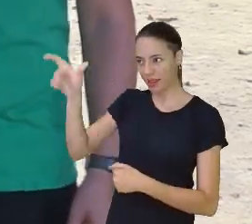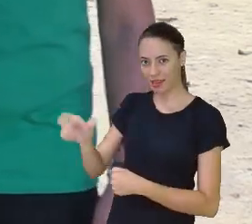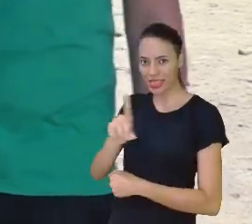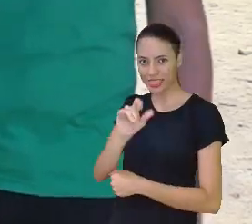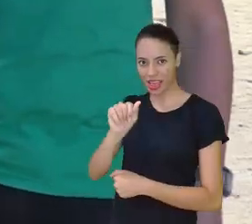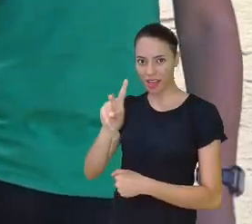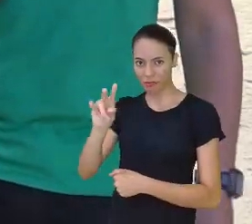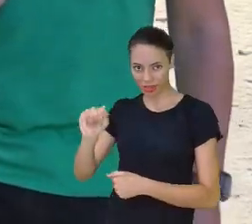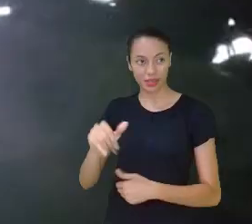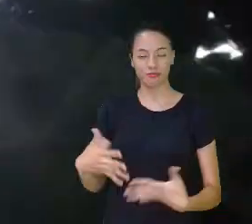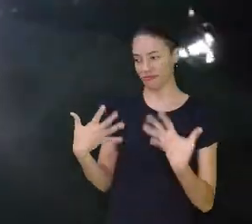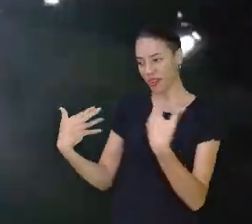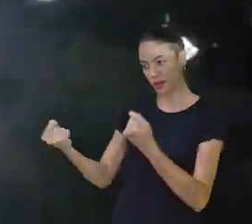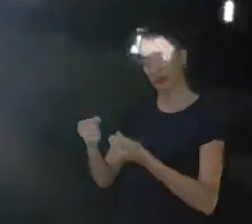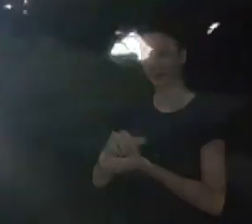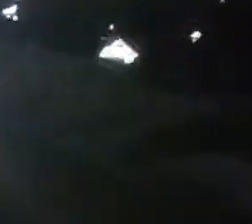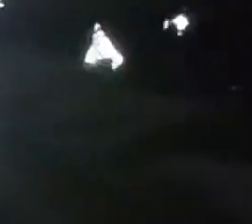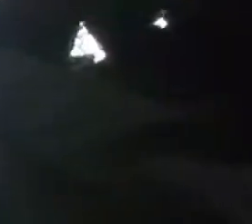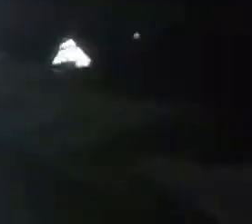nessa.